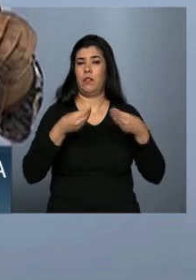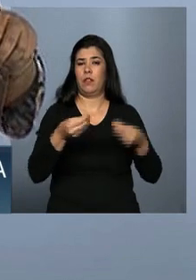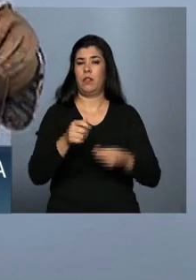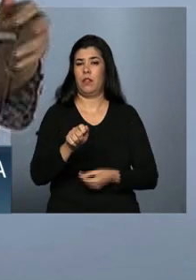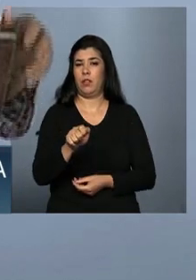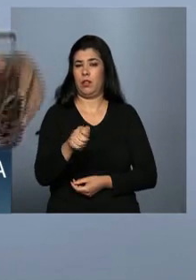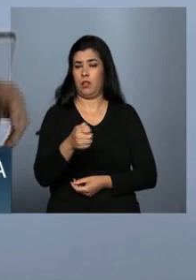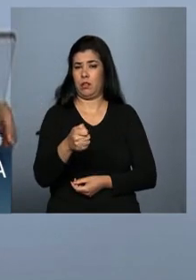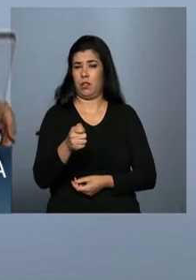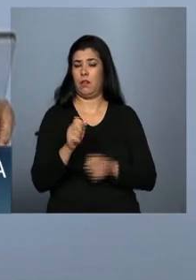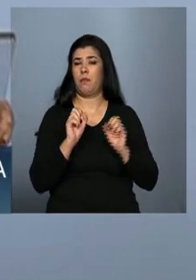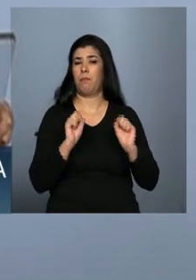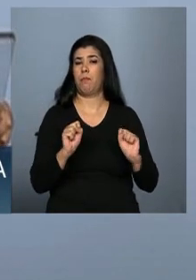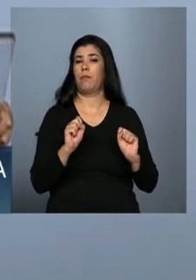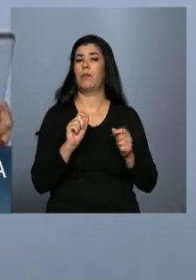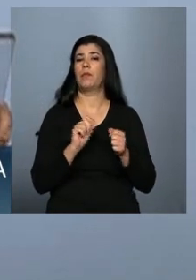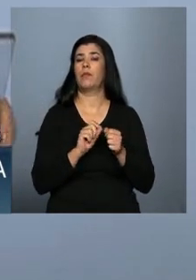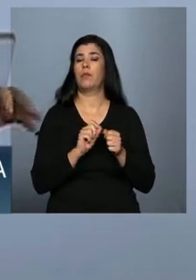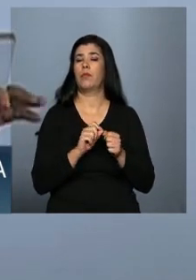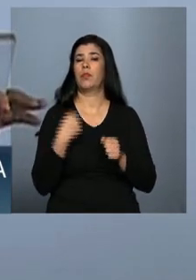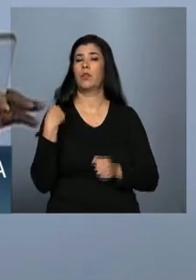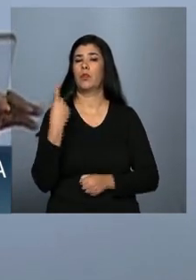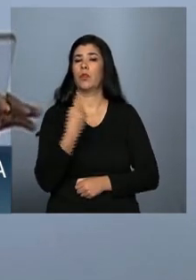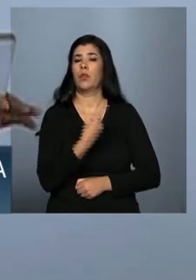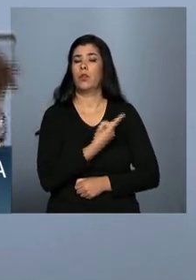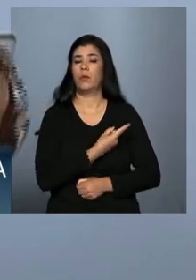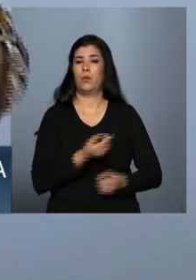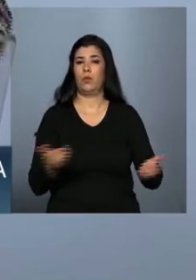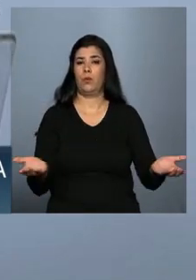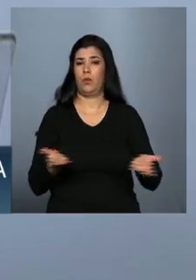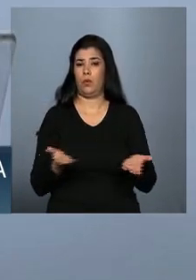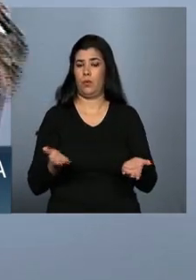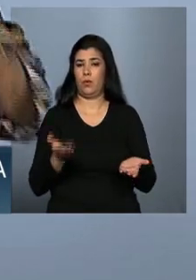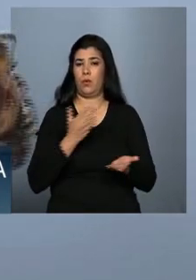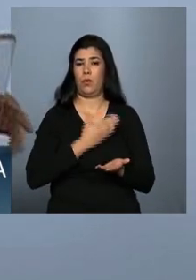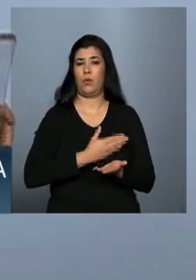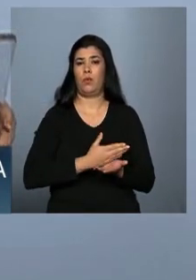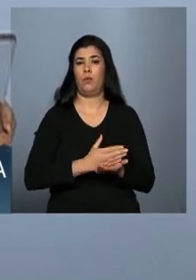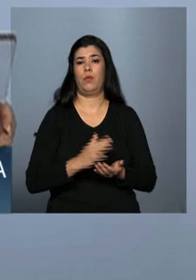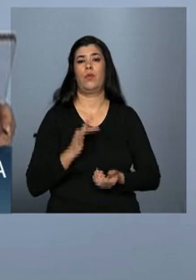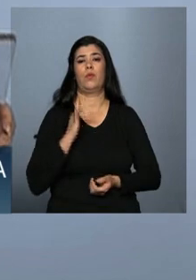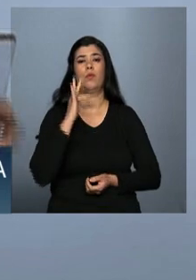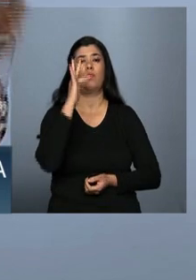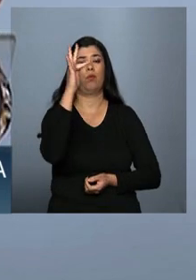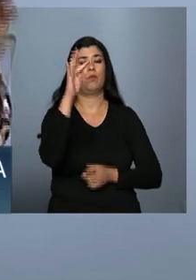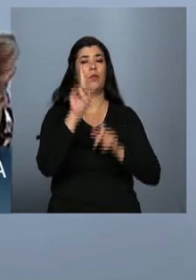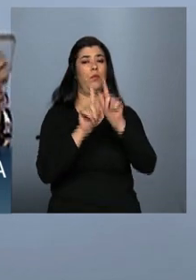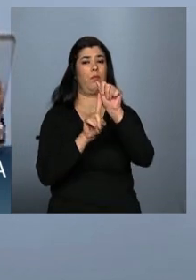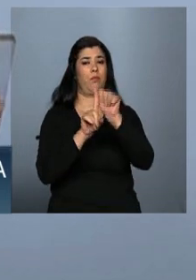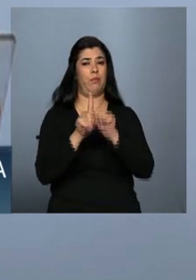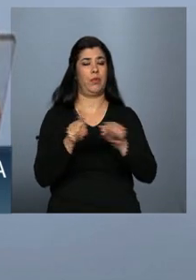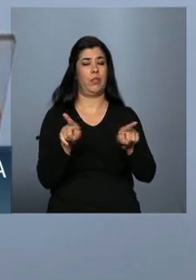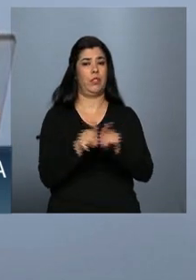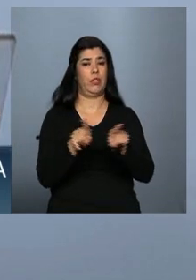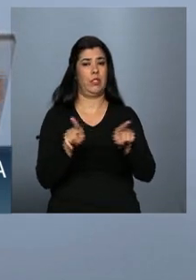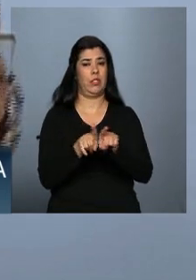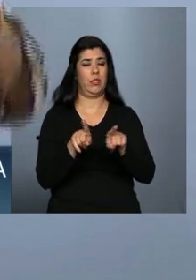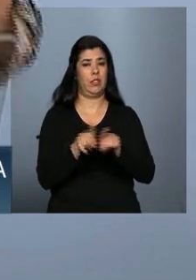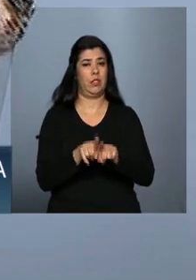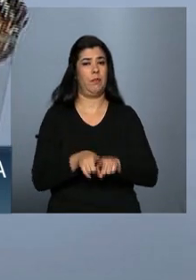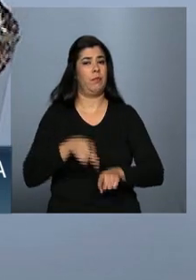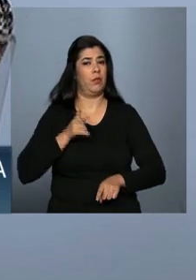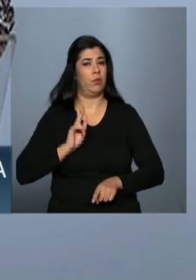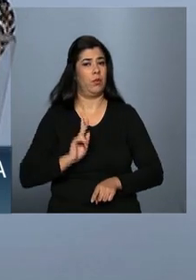vai permitir que a gente, agora, nos próximos meses, lance os